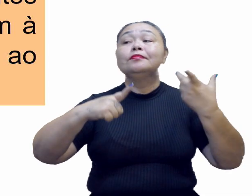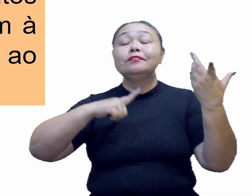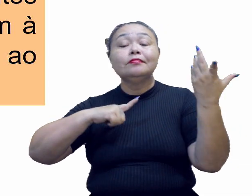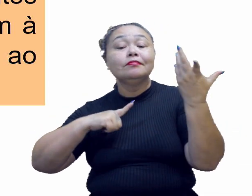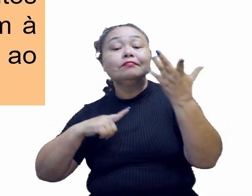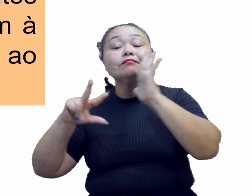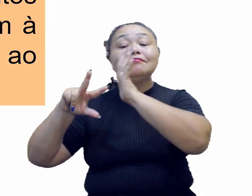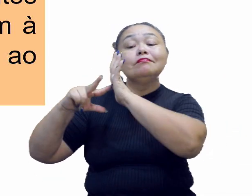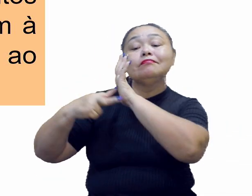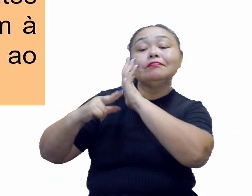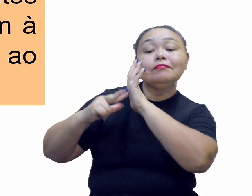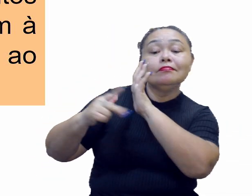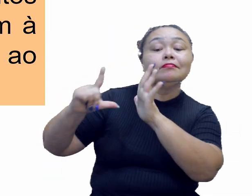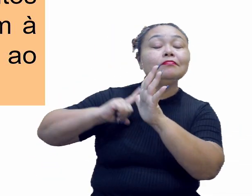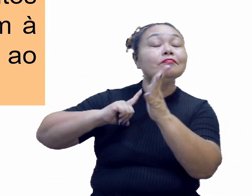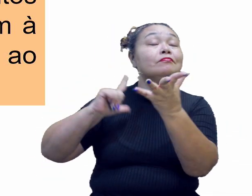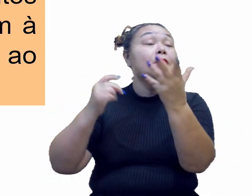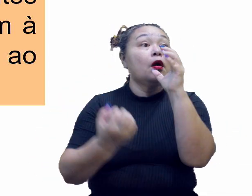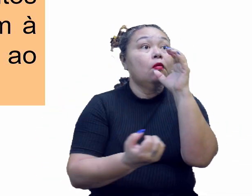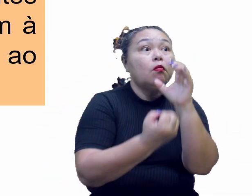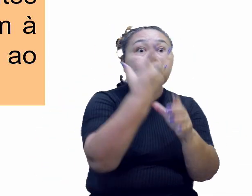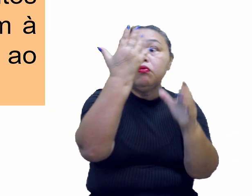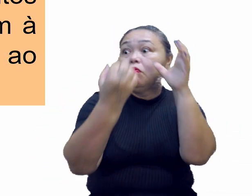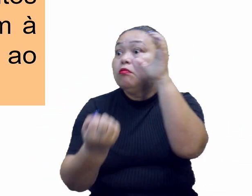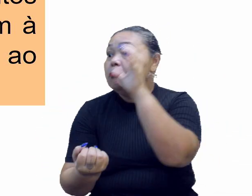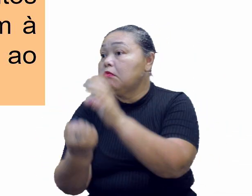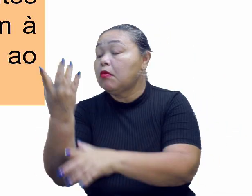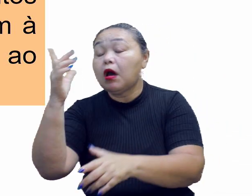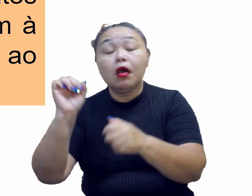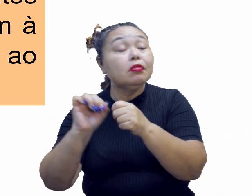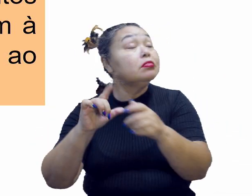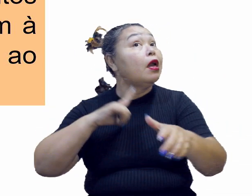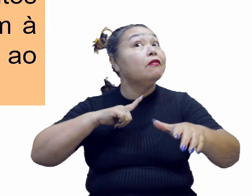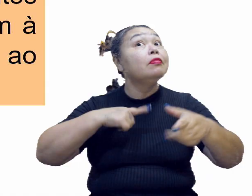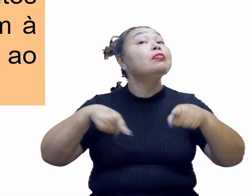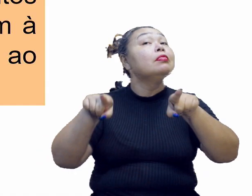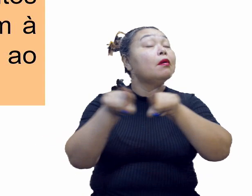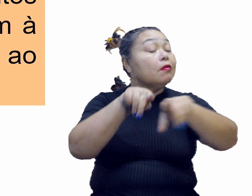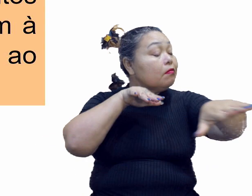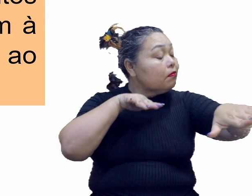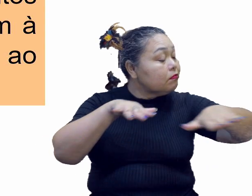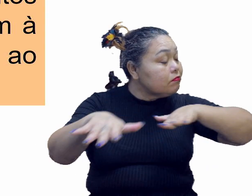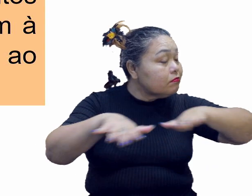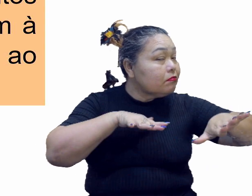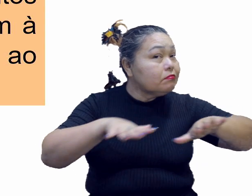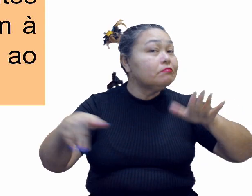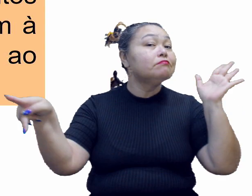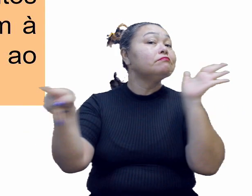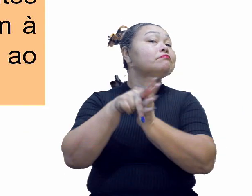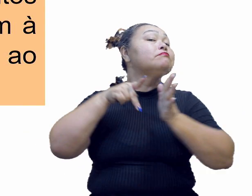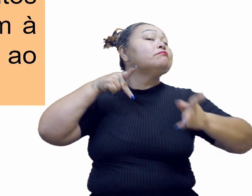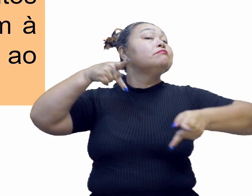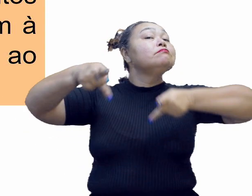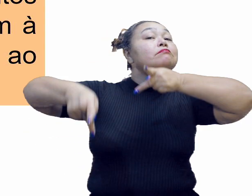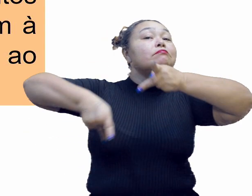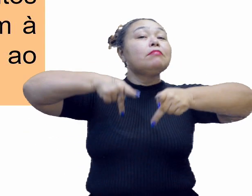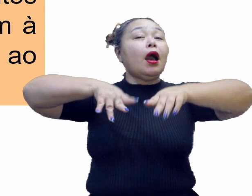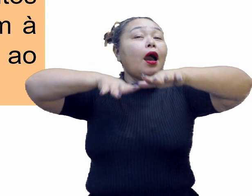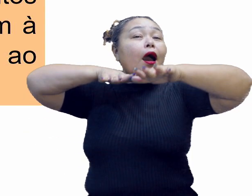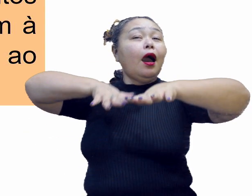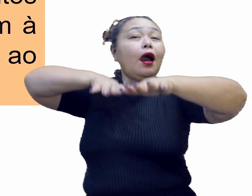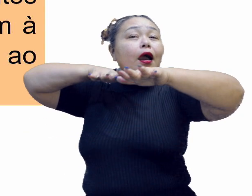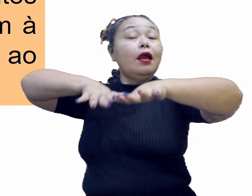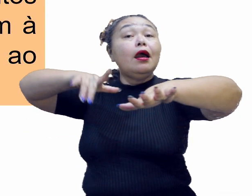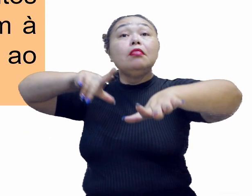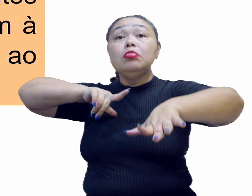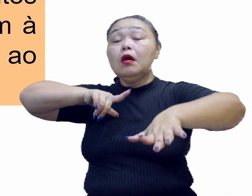formaram sindicatos, formaram movimentos populares, e todos esses daí eram